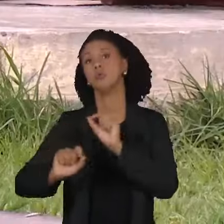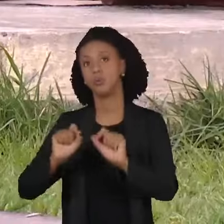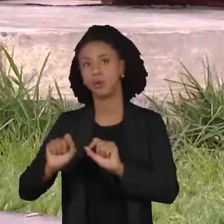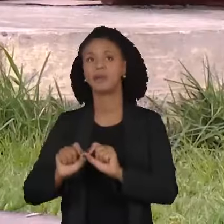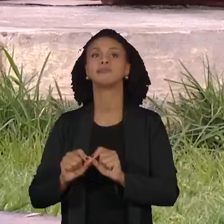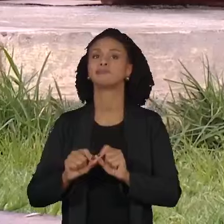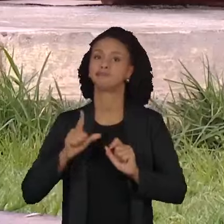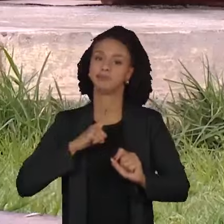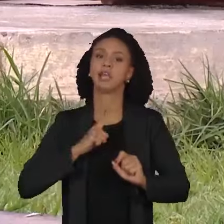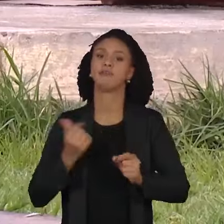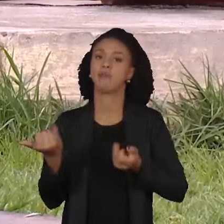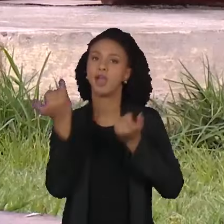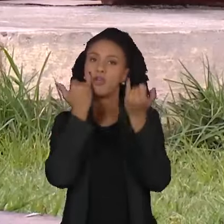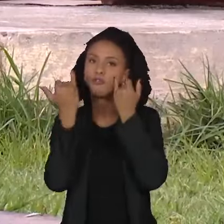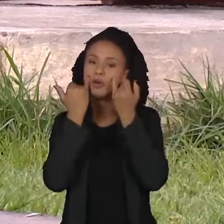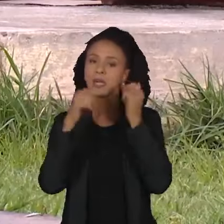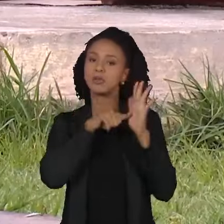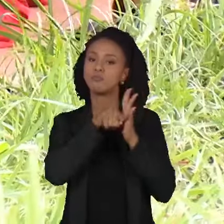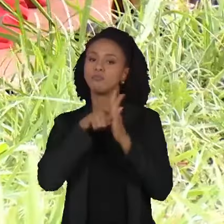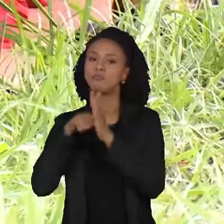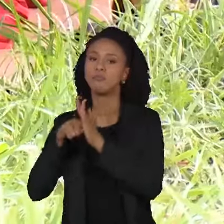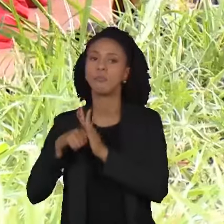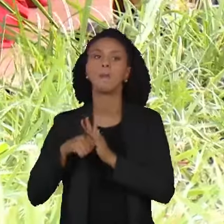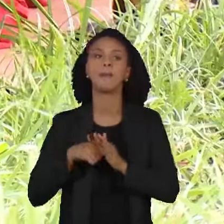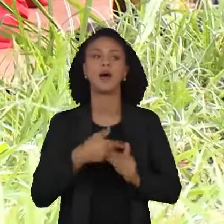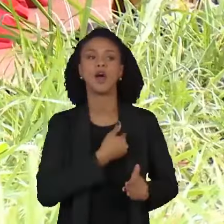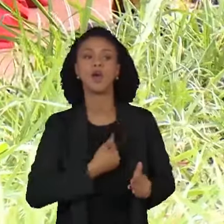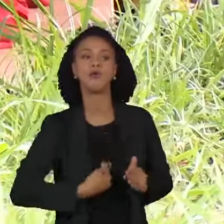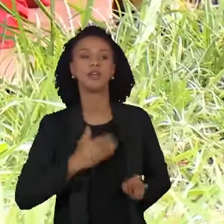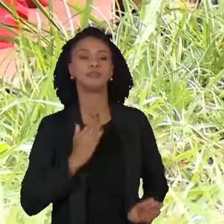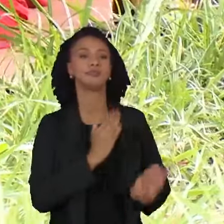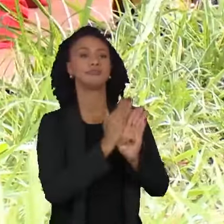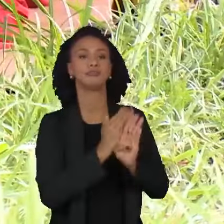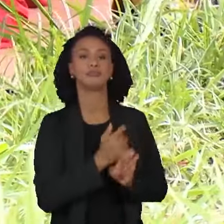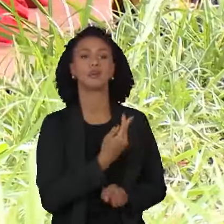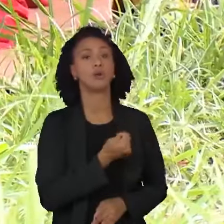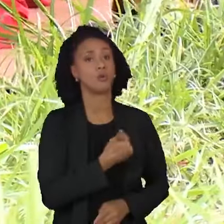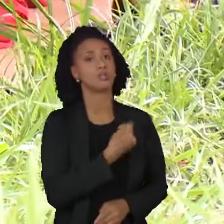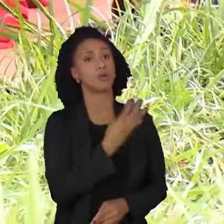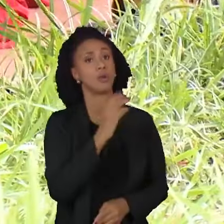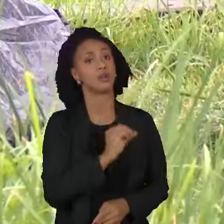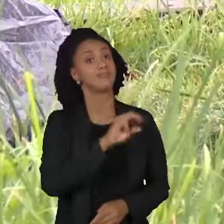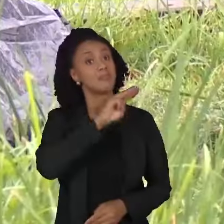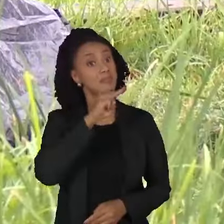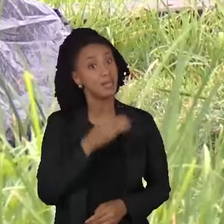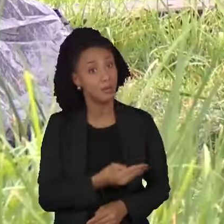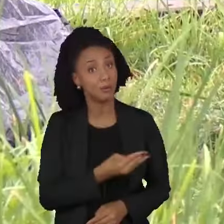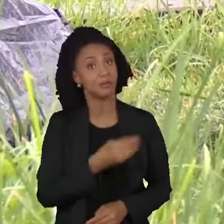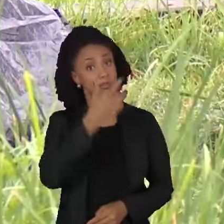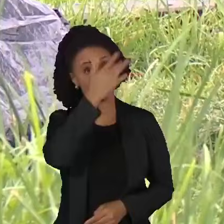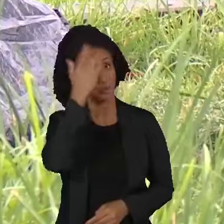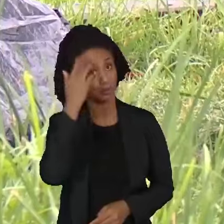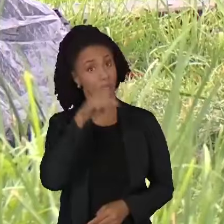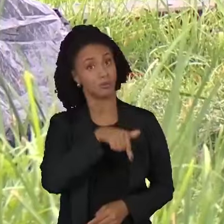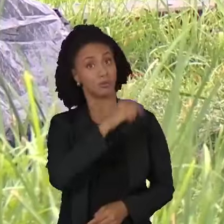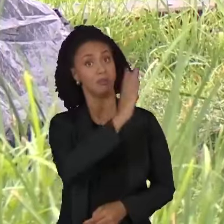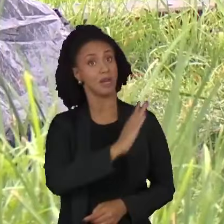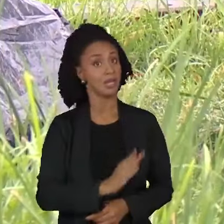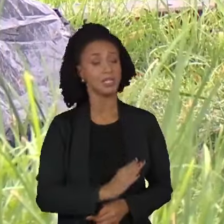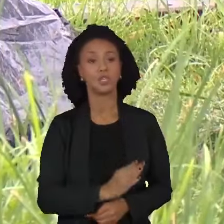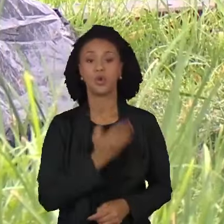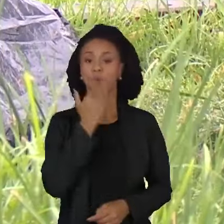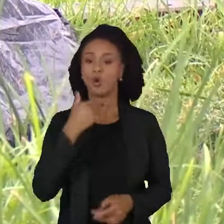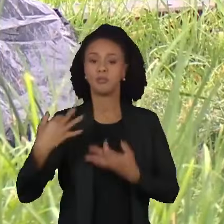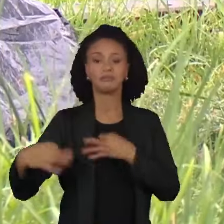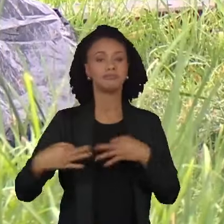dados divulgados pelas fontes governamentais, aponta que quase 40 milhões de brasileiros estão em insegurança